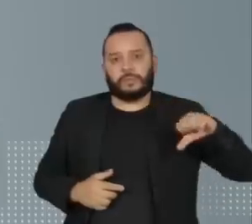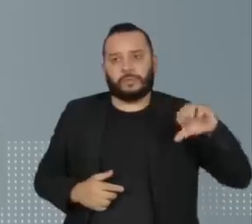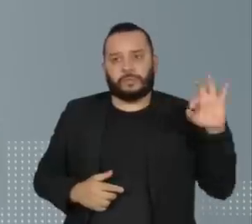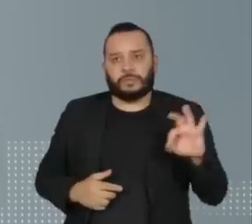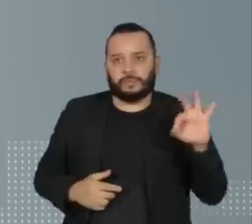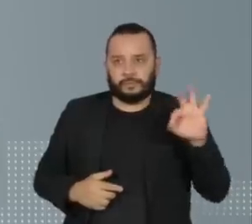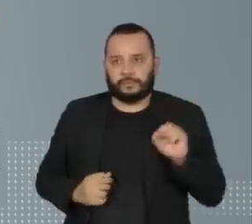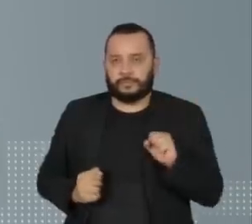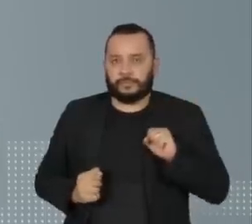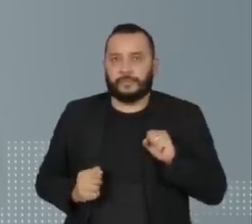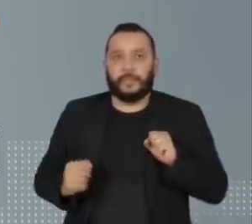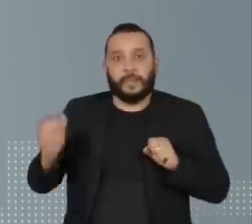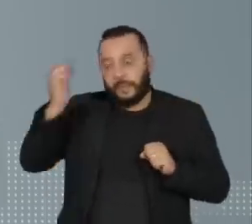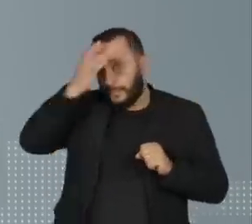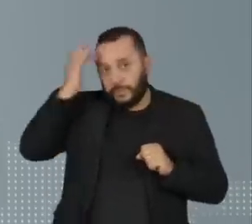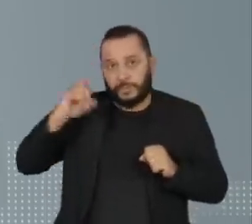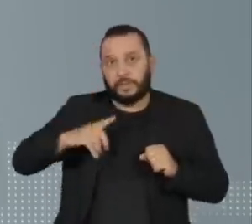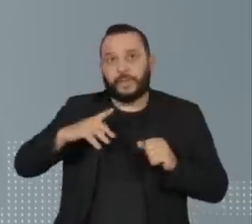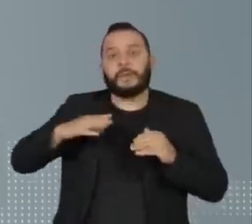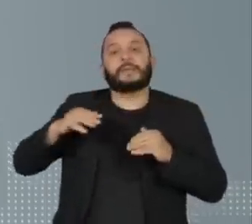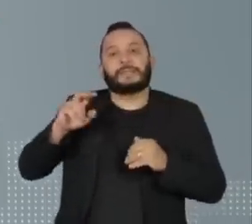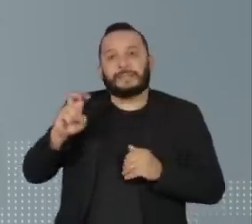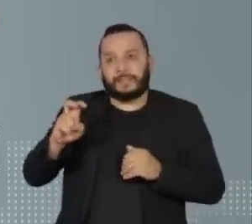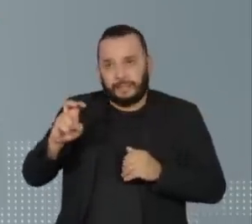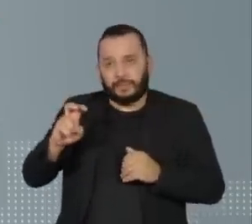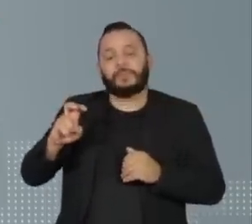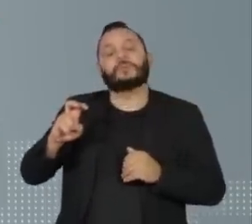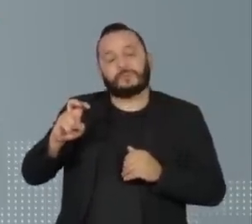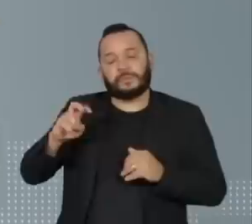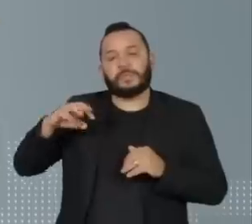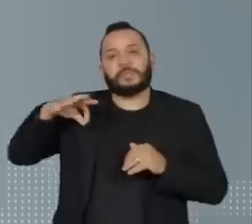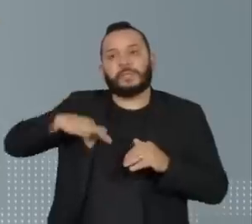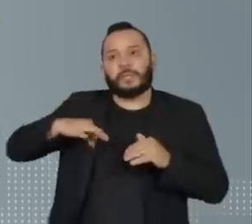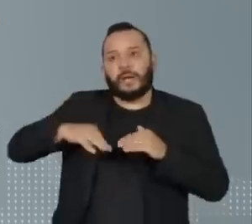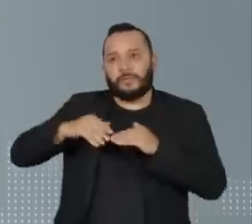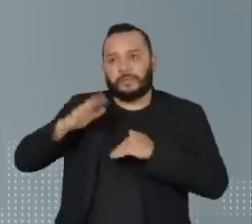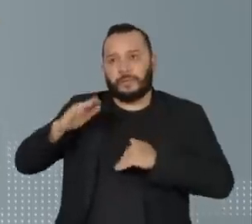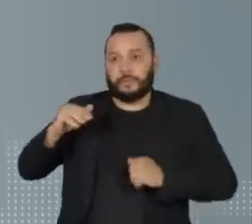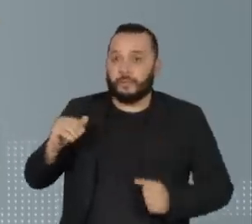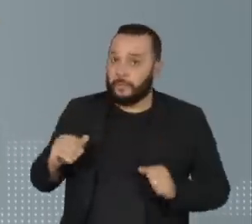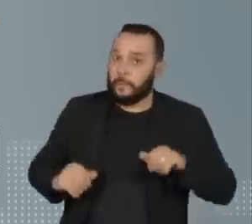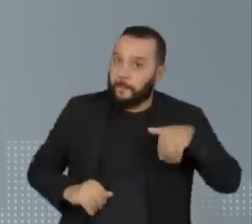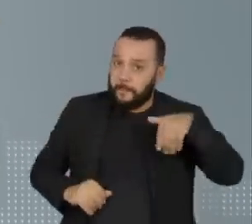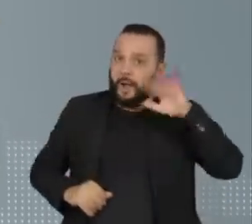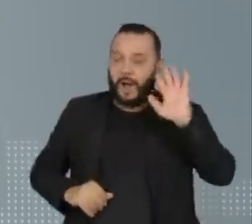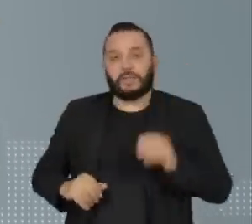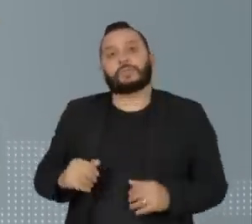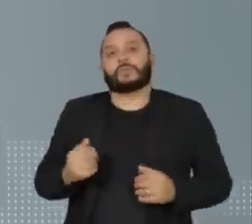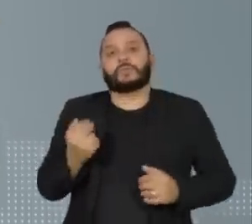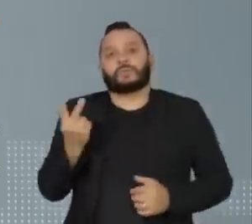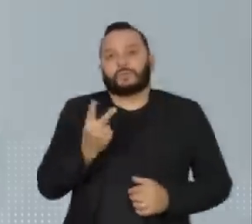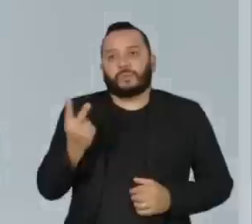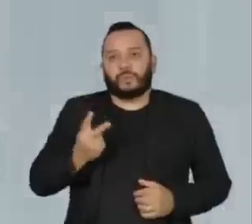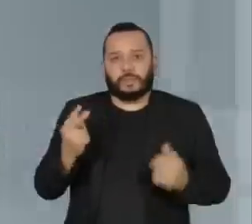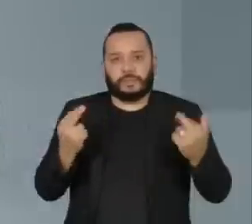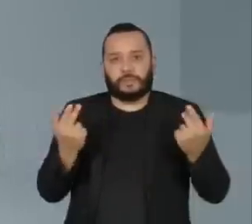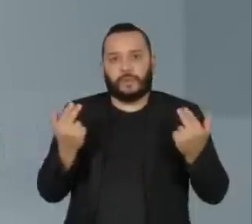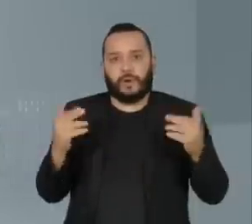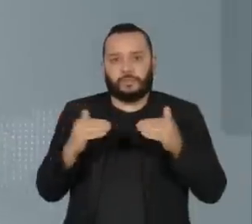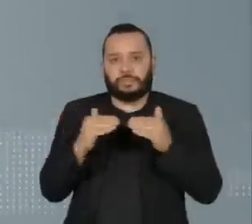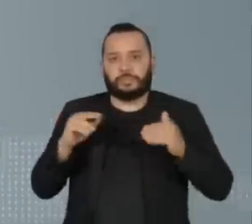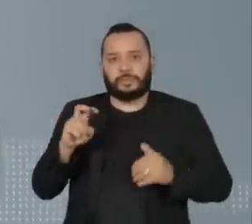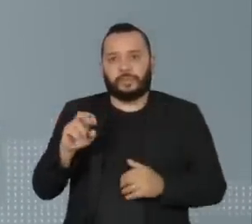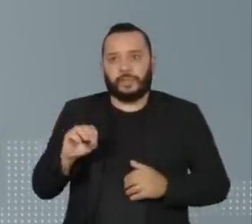entre os eleitores que recebem mais de cinco salários mínimos os dois candidatos empatam com 50%.